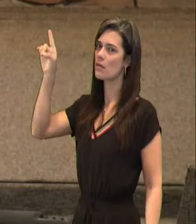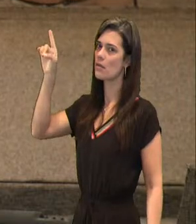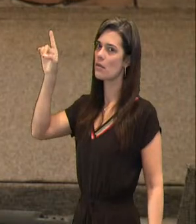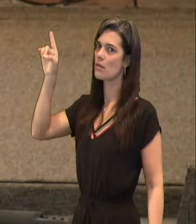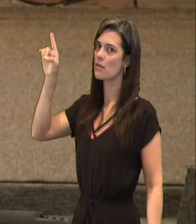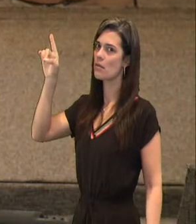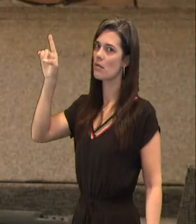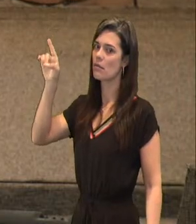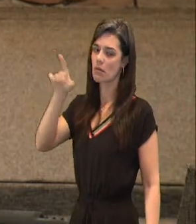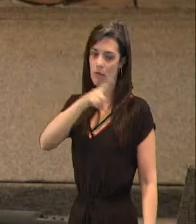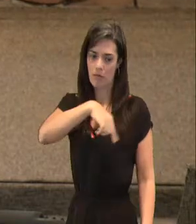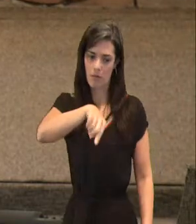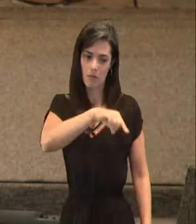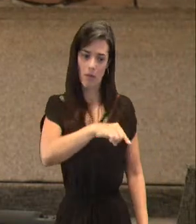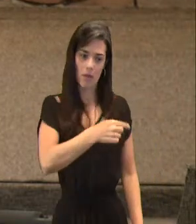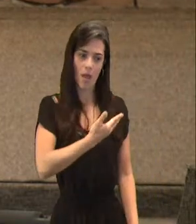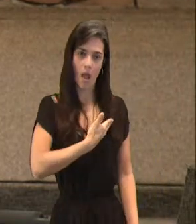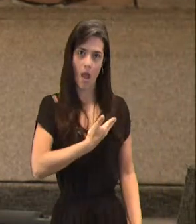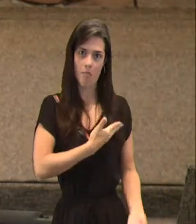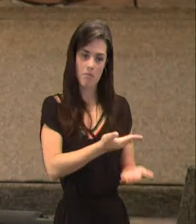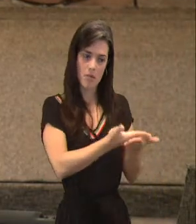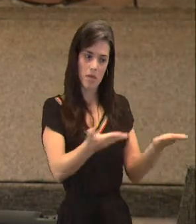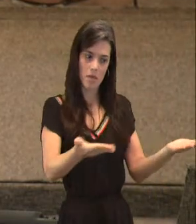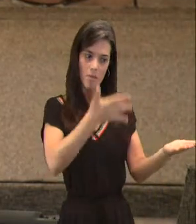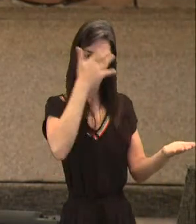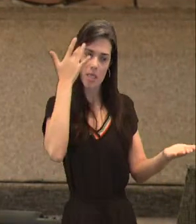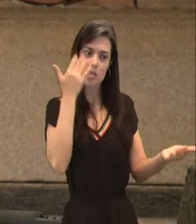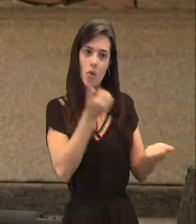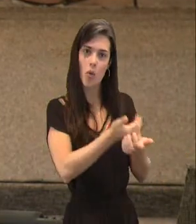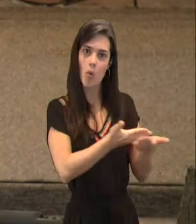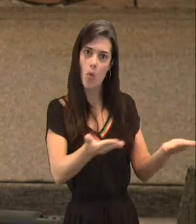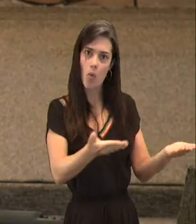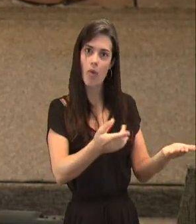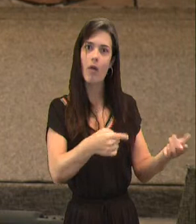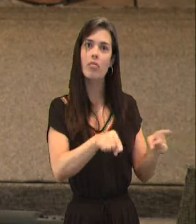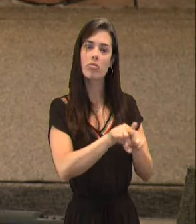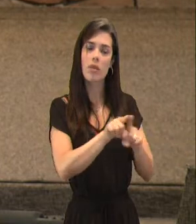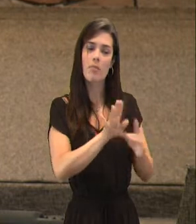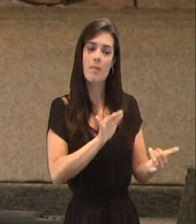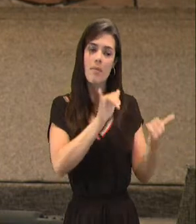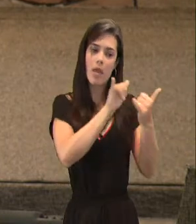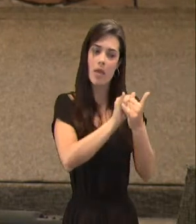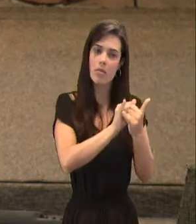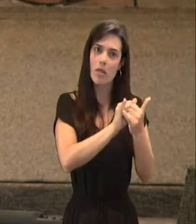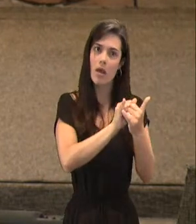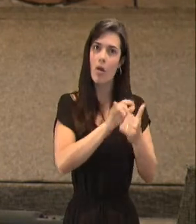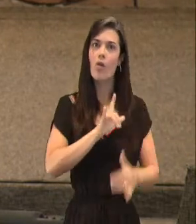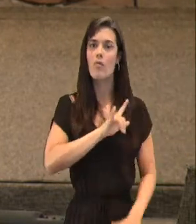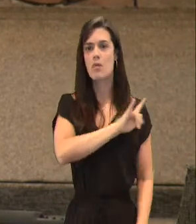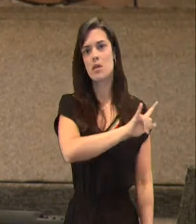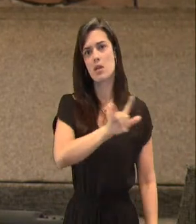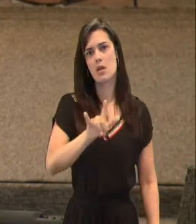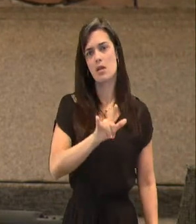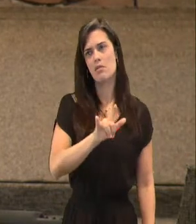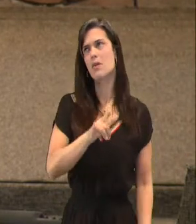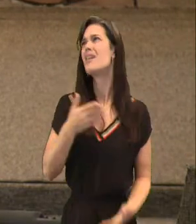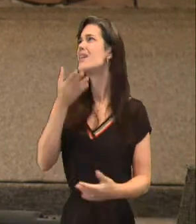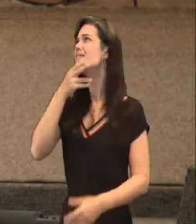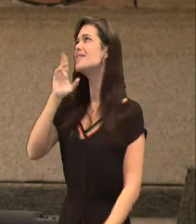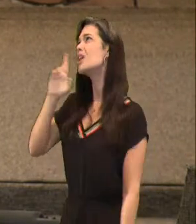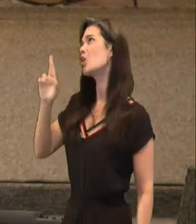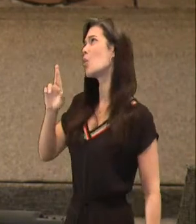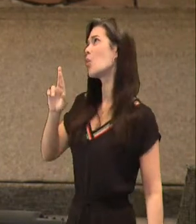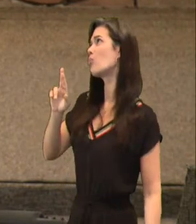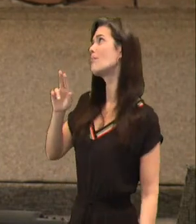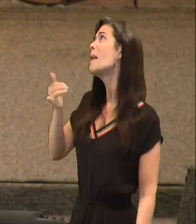amando e perdoando, assim como somos amados e perdoados. Perdoa as nossas dívidas,